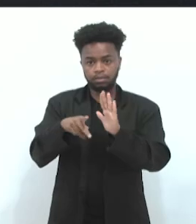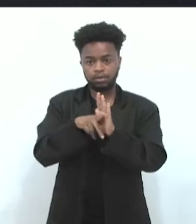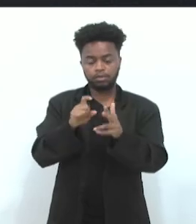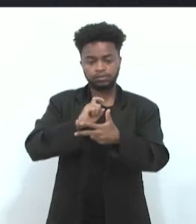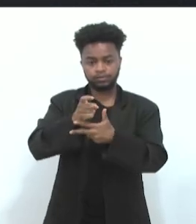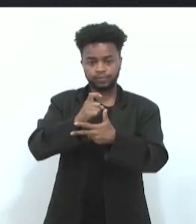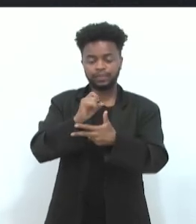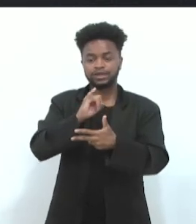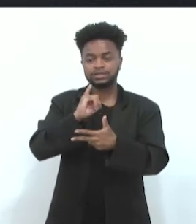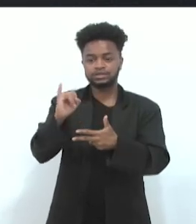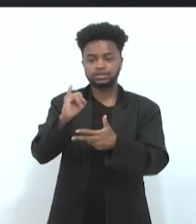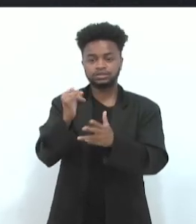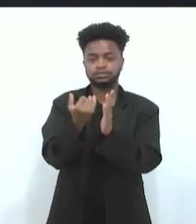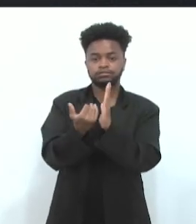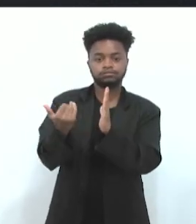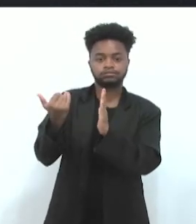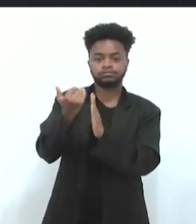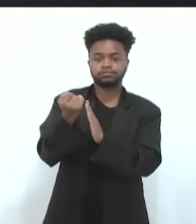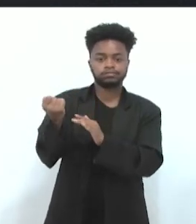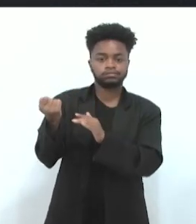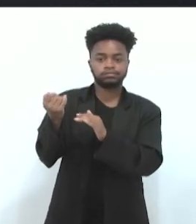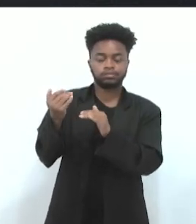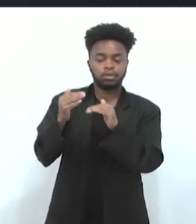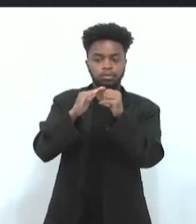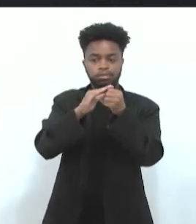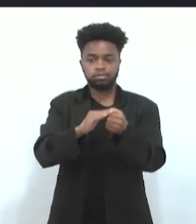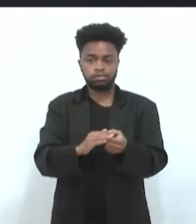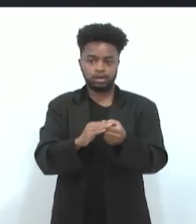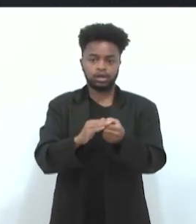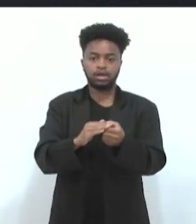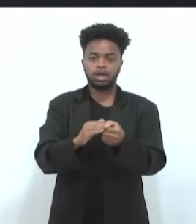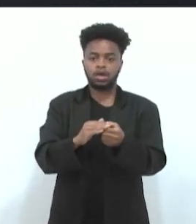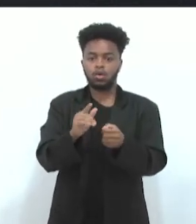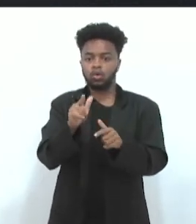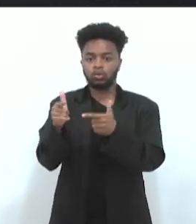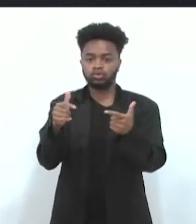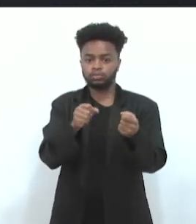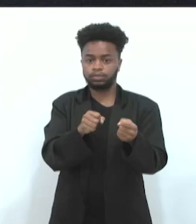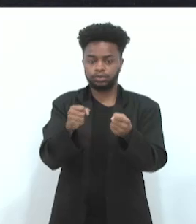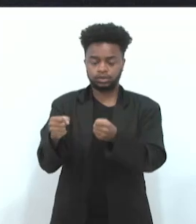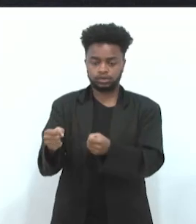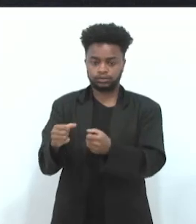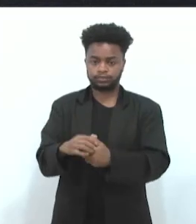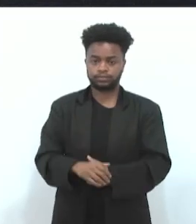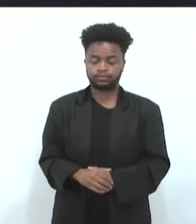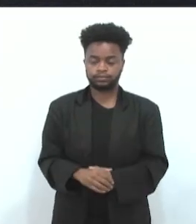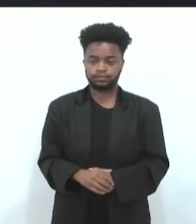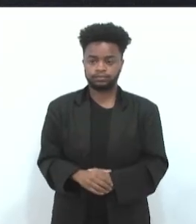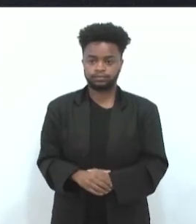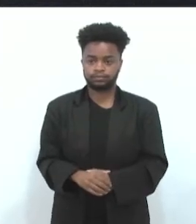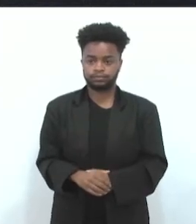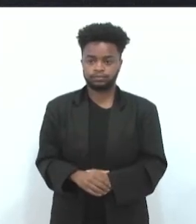exorbitem do poder regulamentar ou dos limites da delegação legislativa. Claríssimo. Mas, enfim, Presidente, deputado Luiz olha Paulo. só.